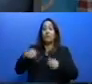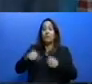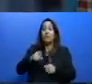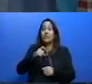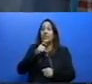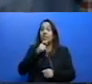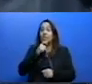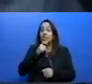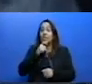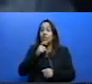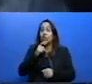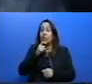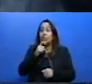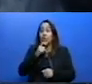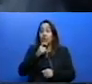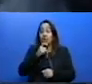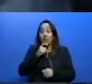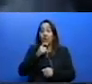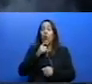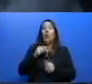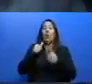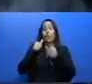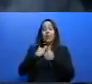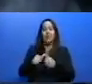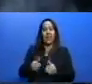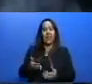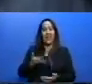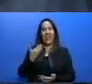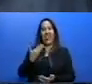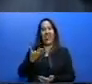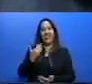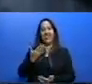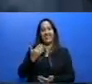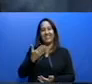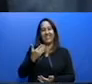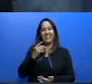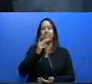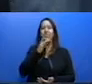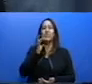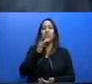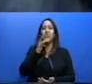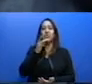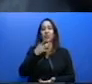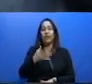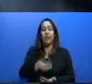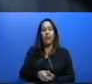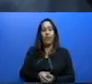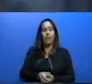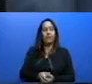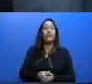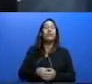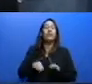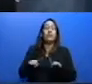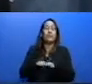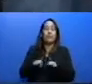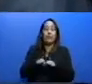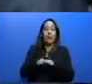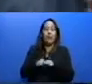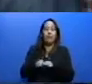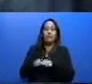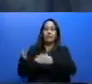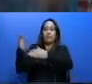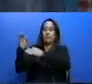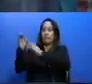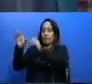das bebidas para não ficar quente. E aqui o outro exemplo vai mostrar um forno. E geralmente as formas que